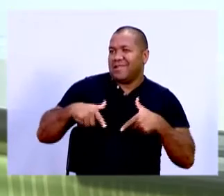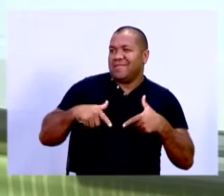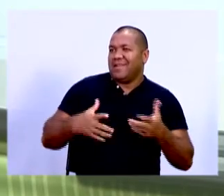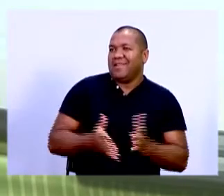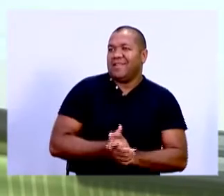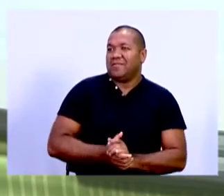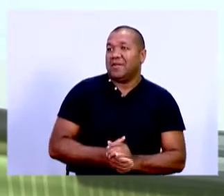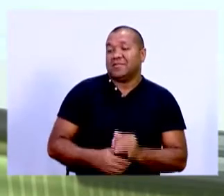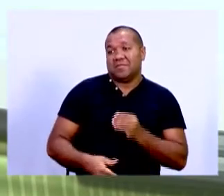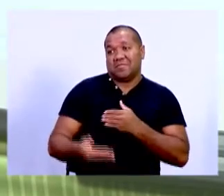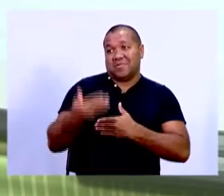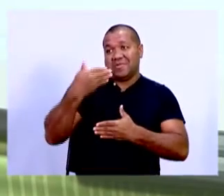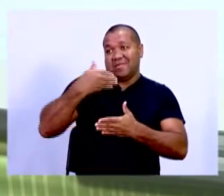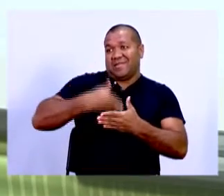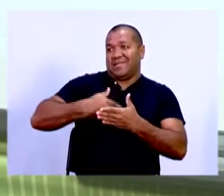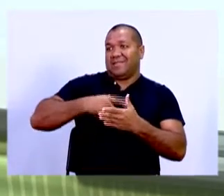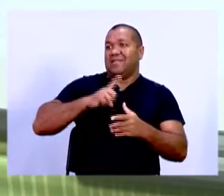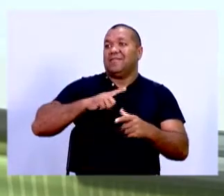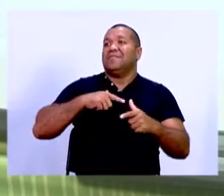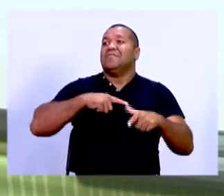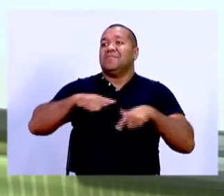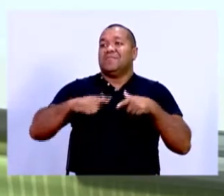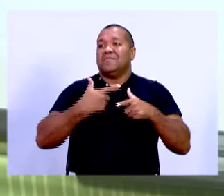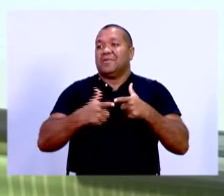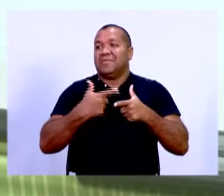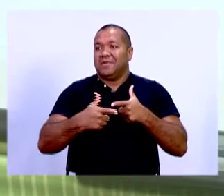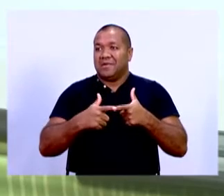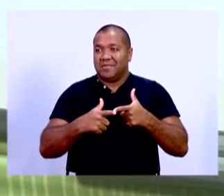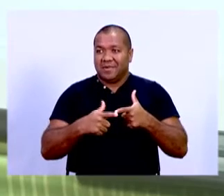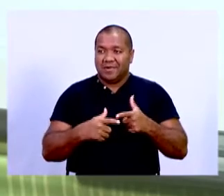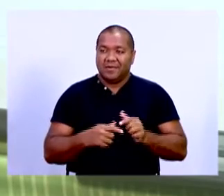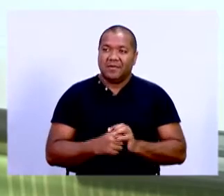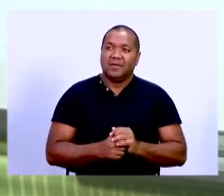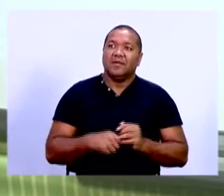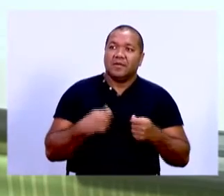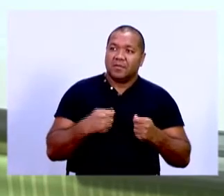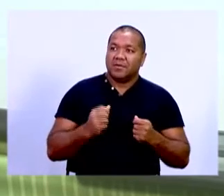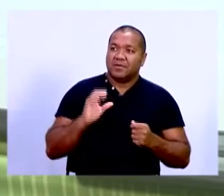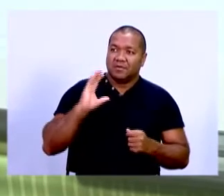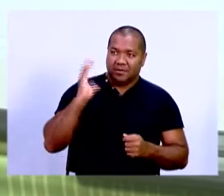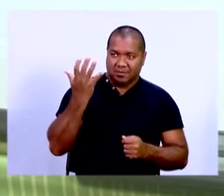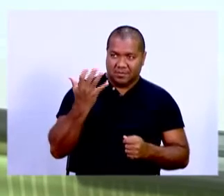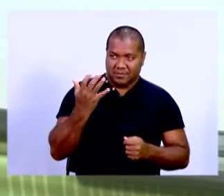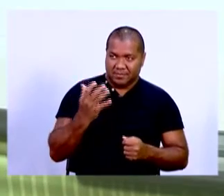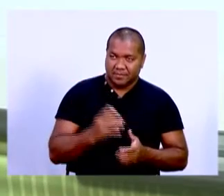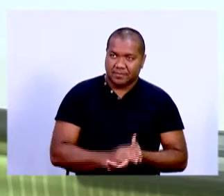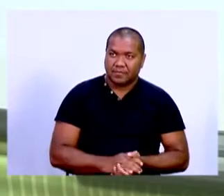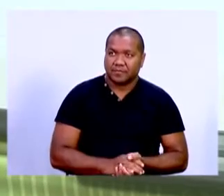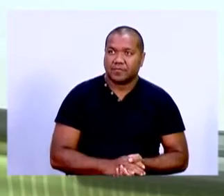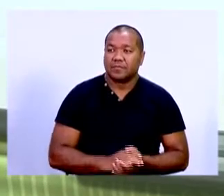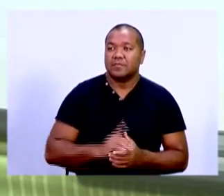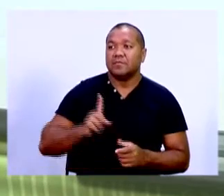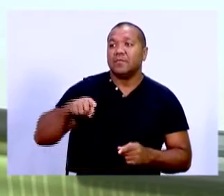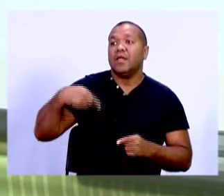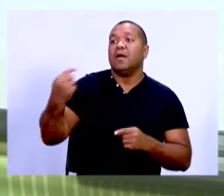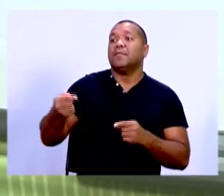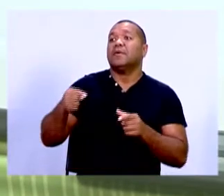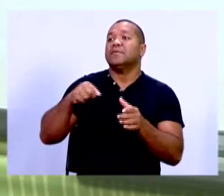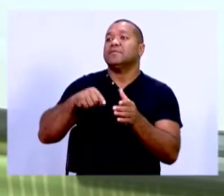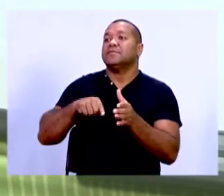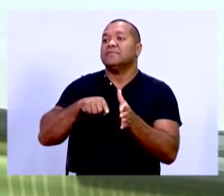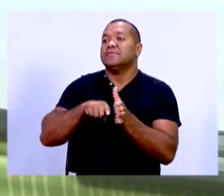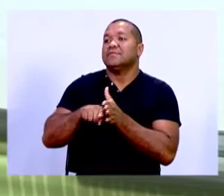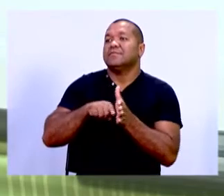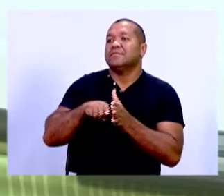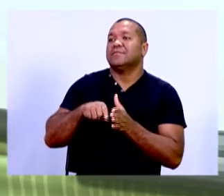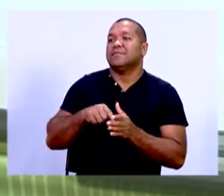sempre por trás há um problema e não vai funcionar corretamente. Então, vamos à próxima questão da nossa entrevista com o nosso